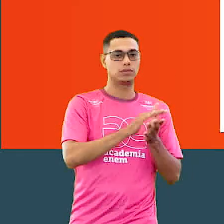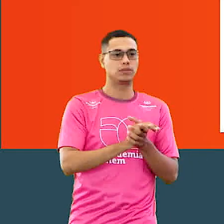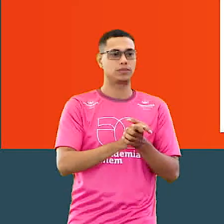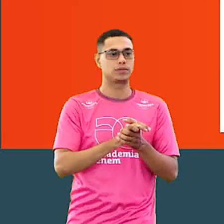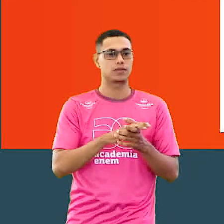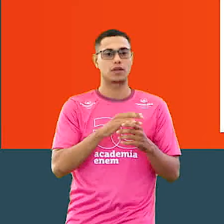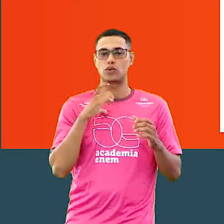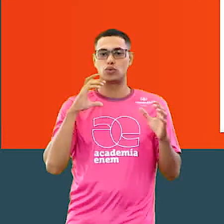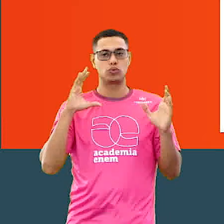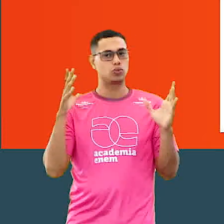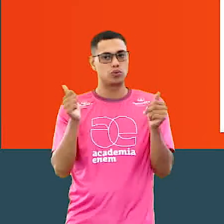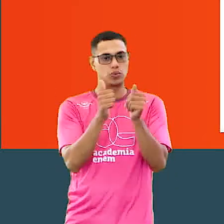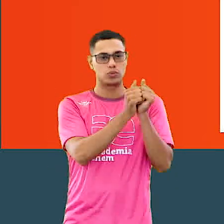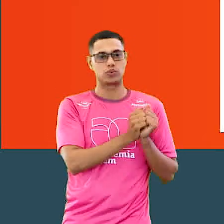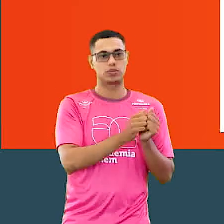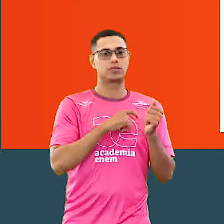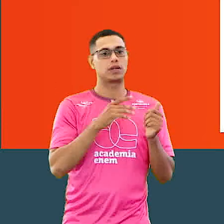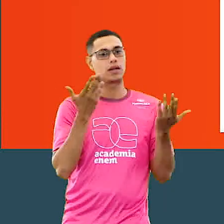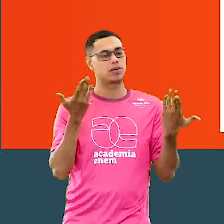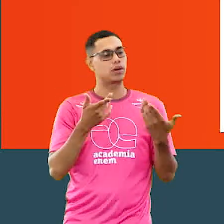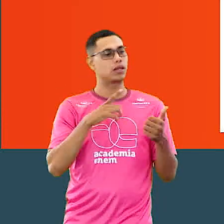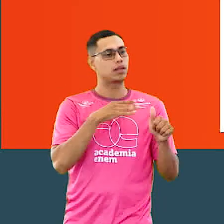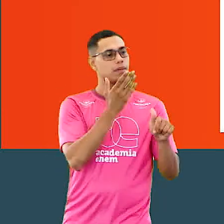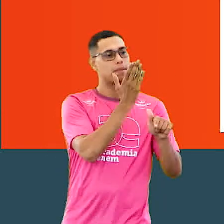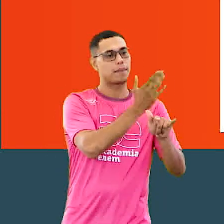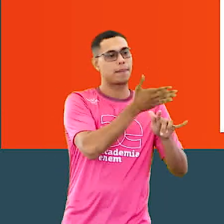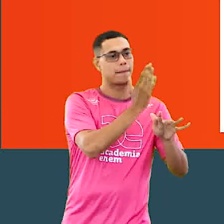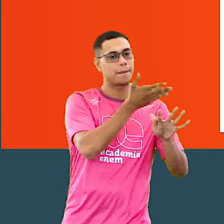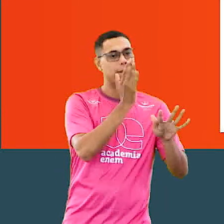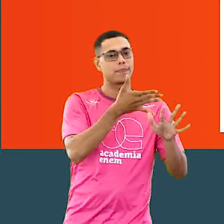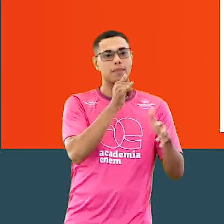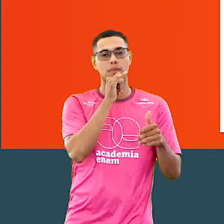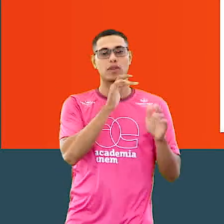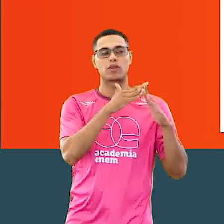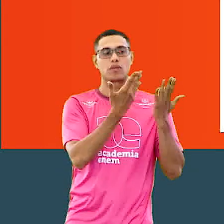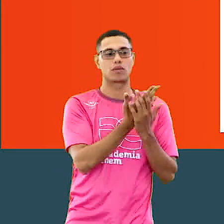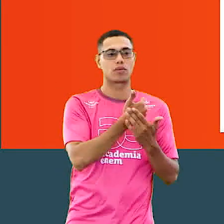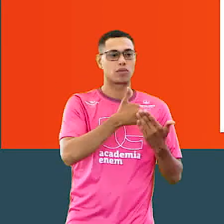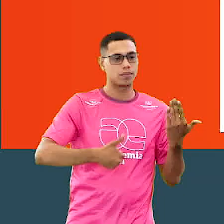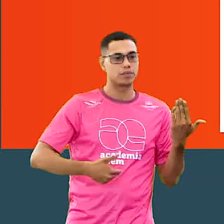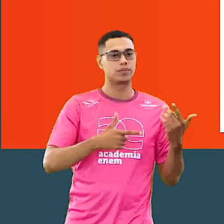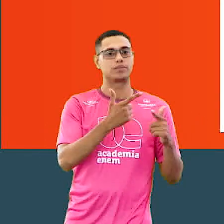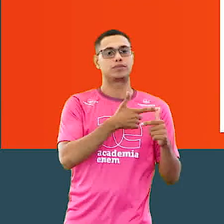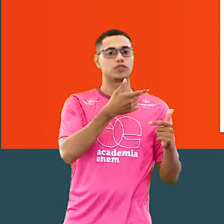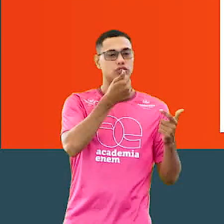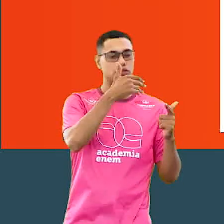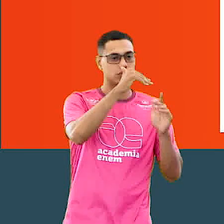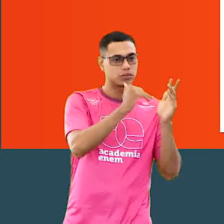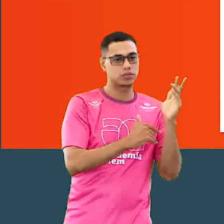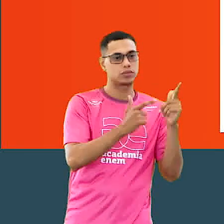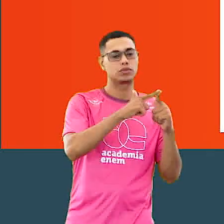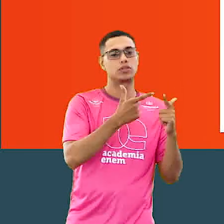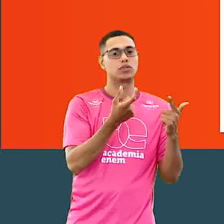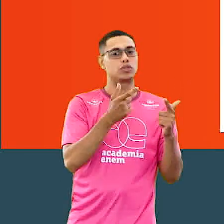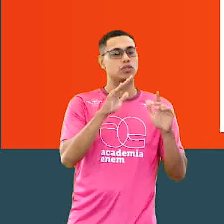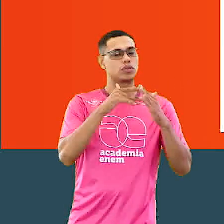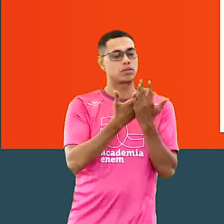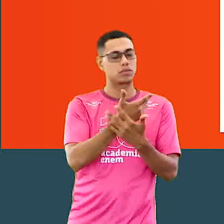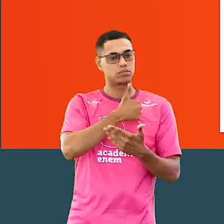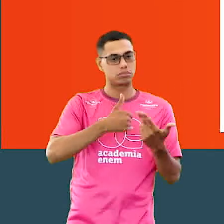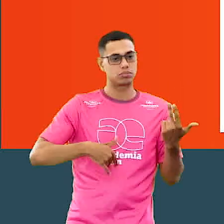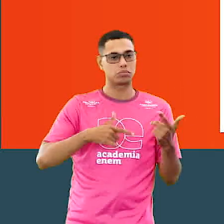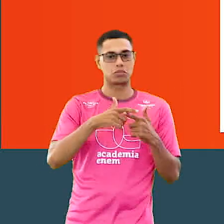mundo no mesmo barco. Não é. Agora tem o escola pública baixa renda, o escola pública independente da renda, o